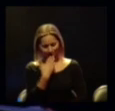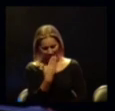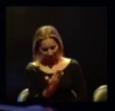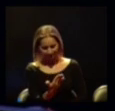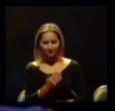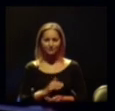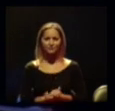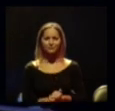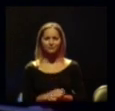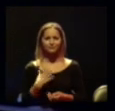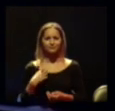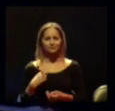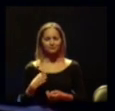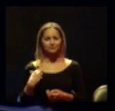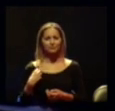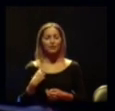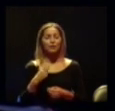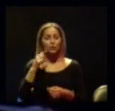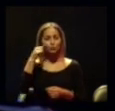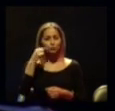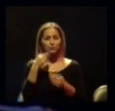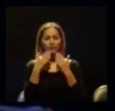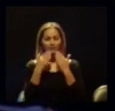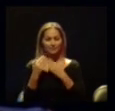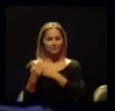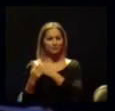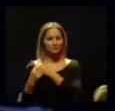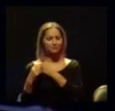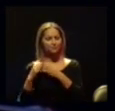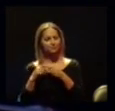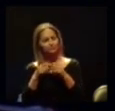obrigada. Um especial agradecimento.